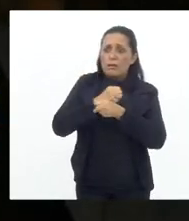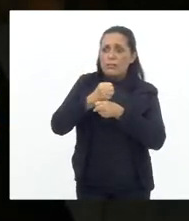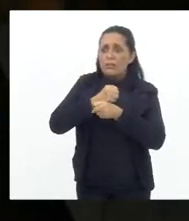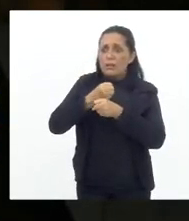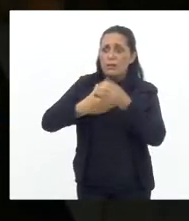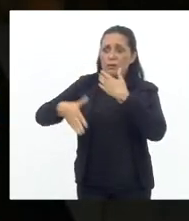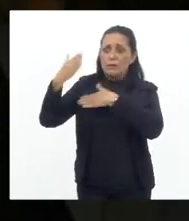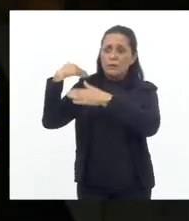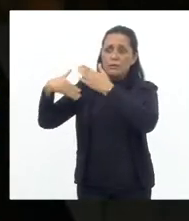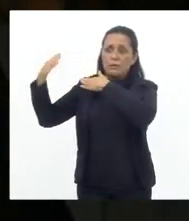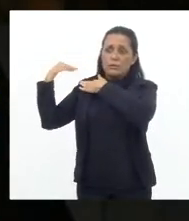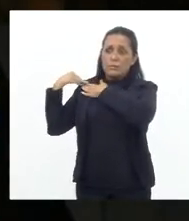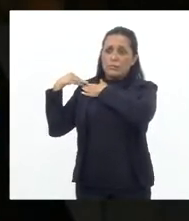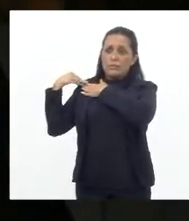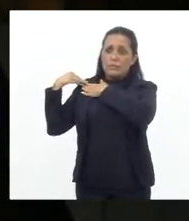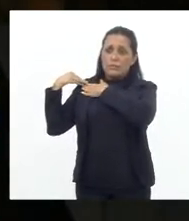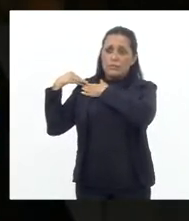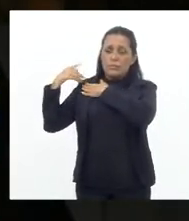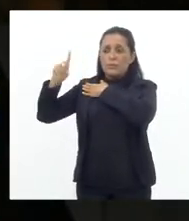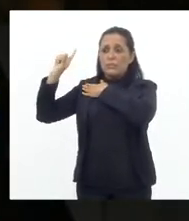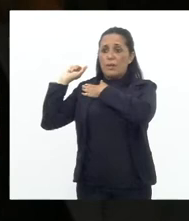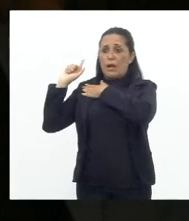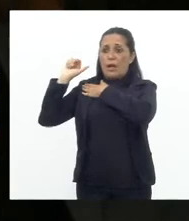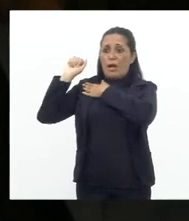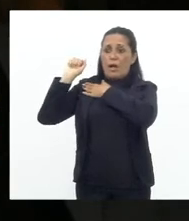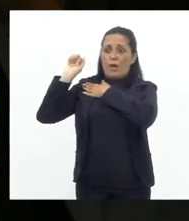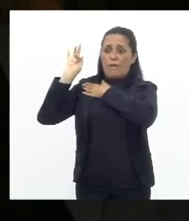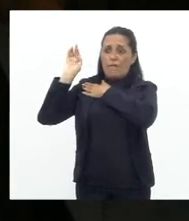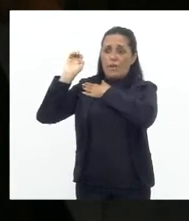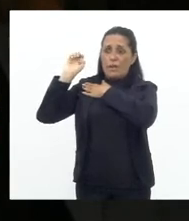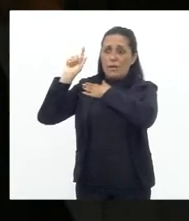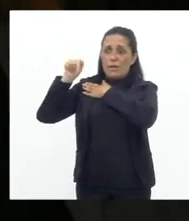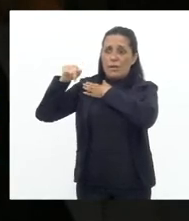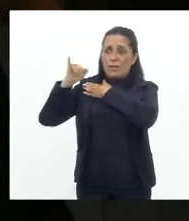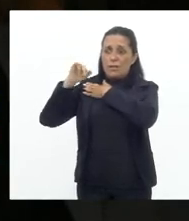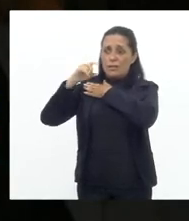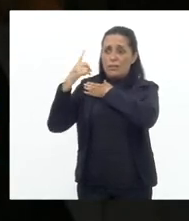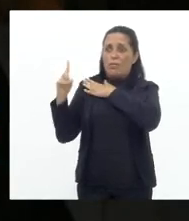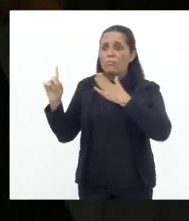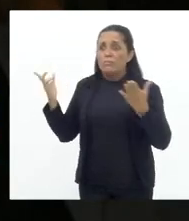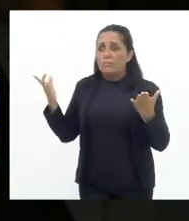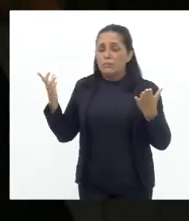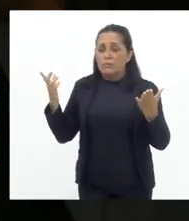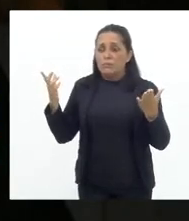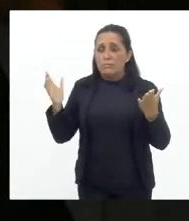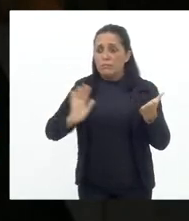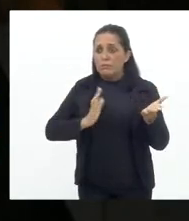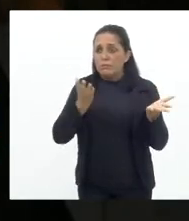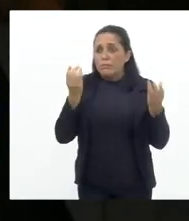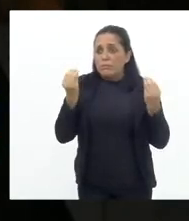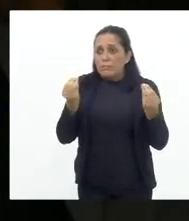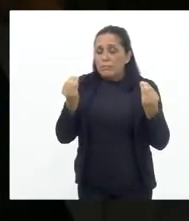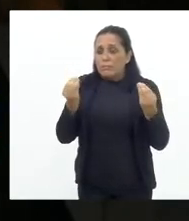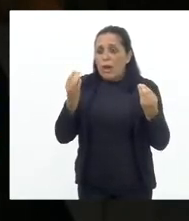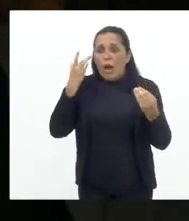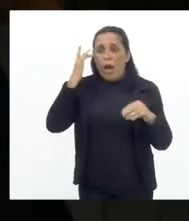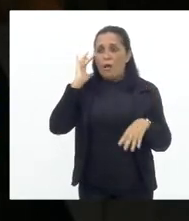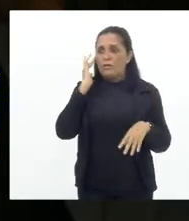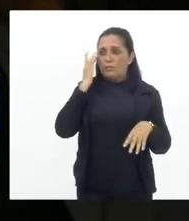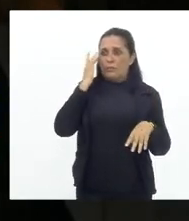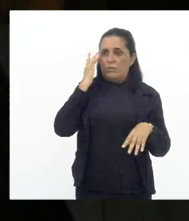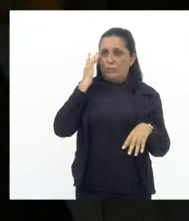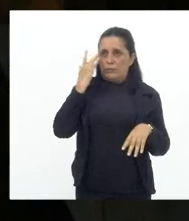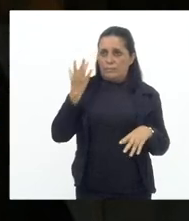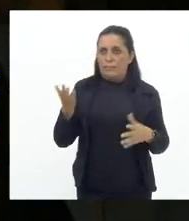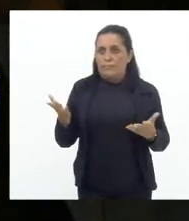anos atrás no asfalto Afeganistão o belicismo aquilo lá quem achava